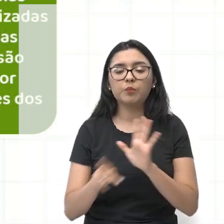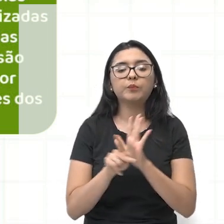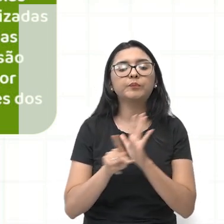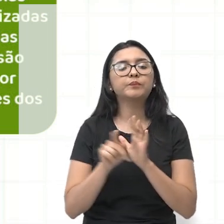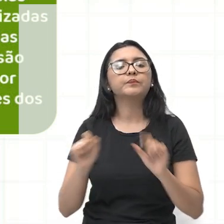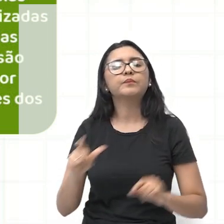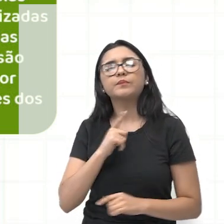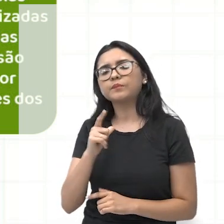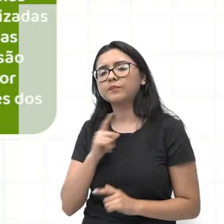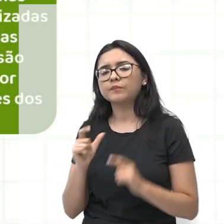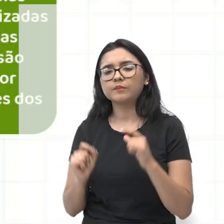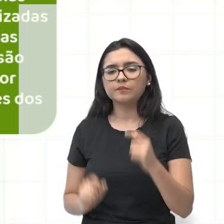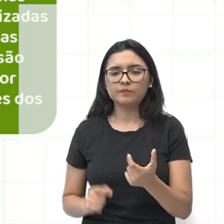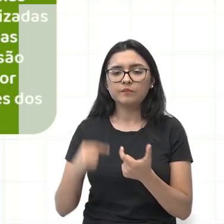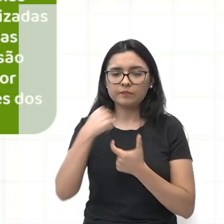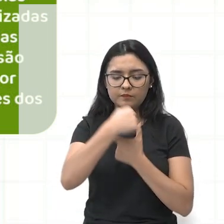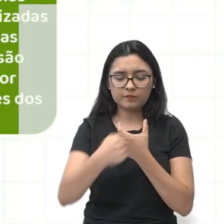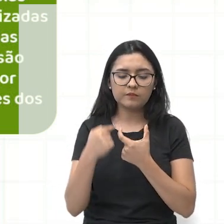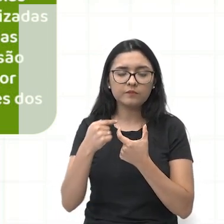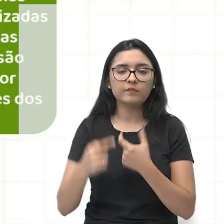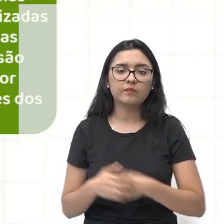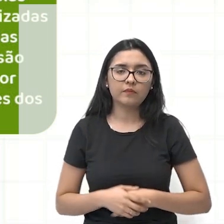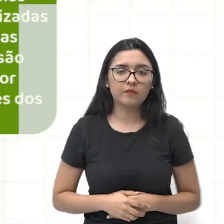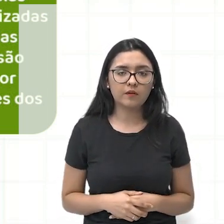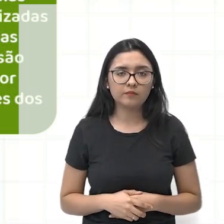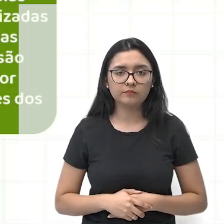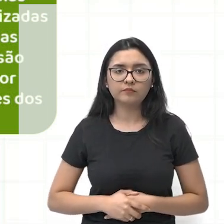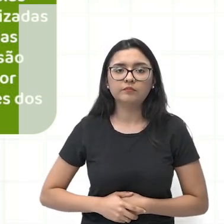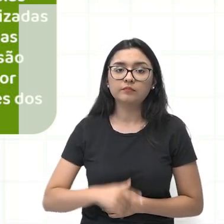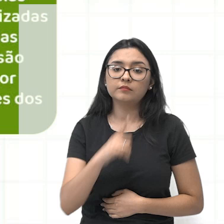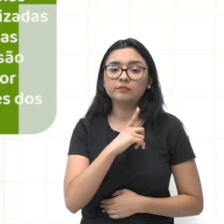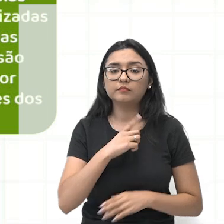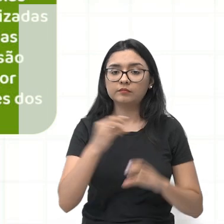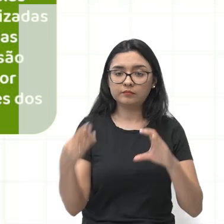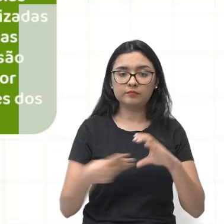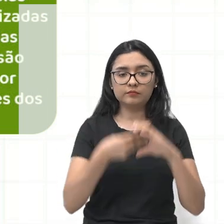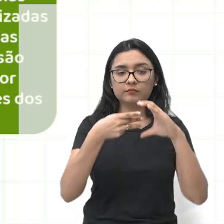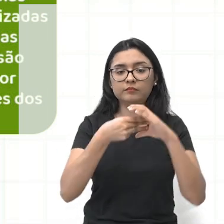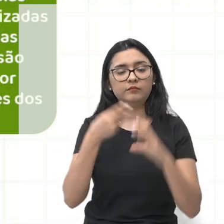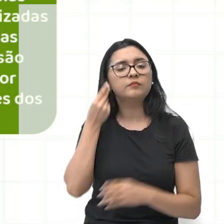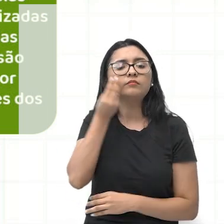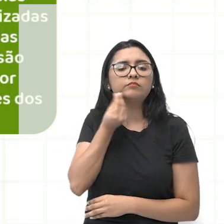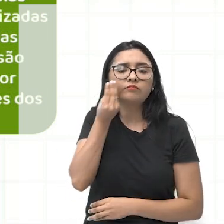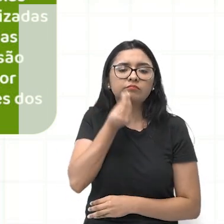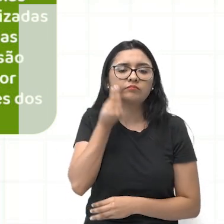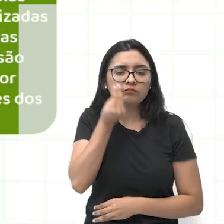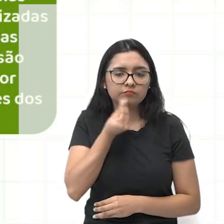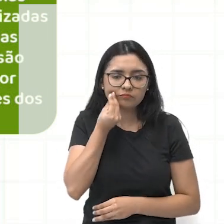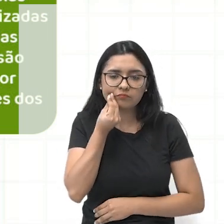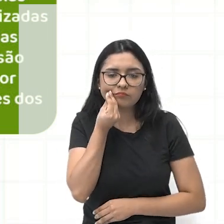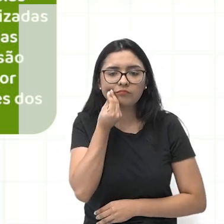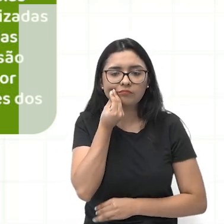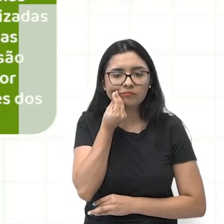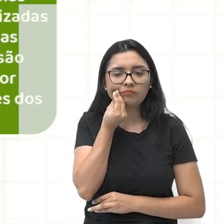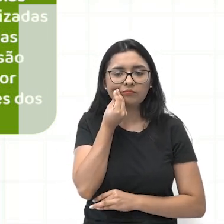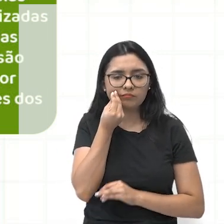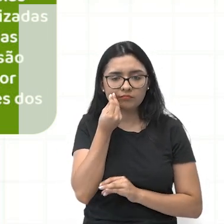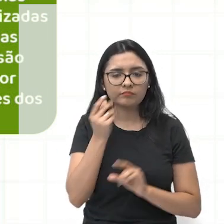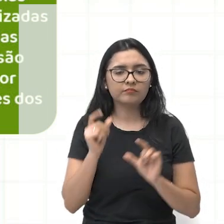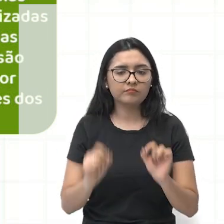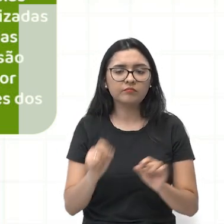elas contêm, as papilas gustativas, né? Contém células sensoriais